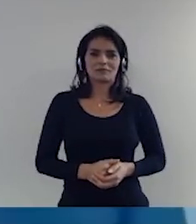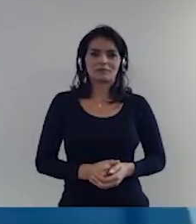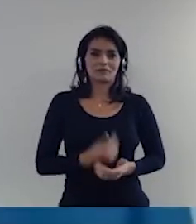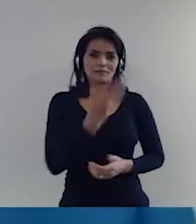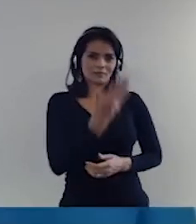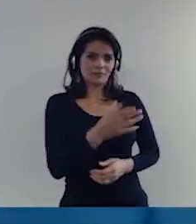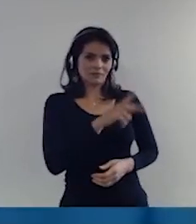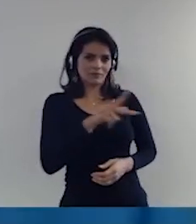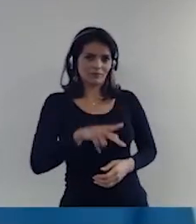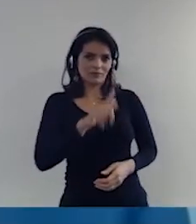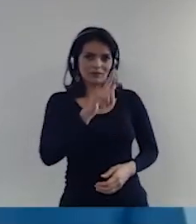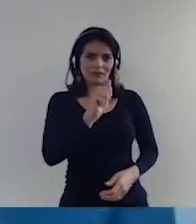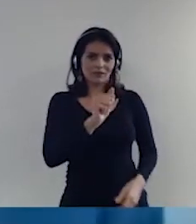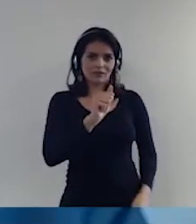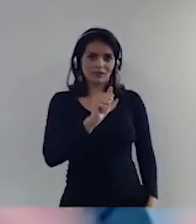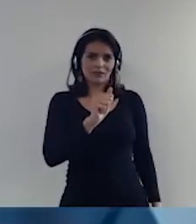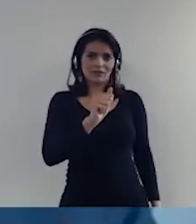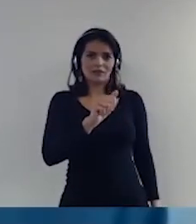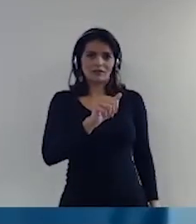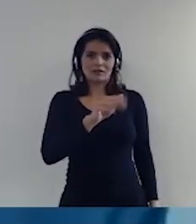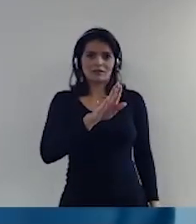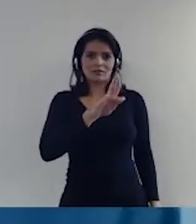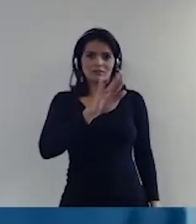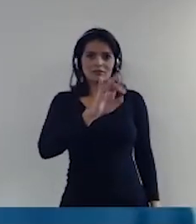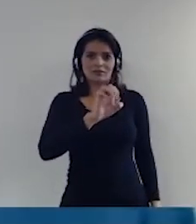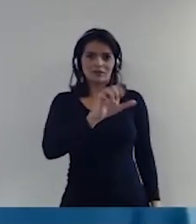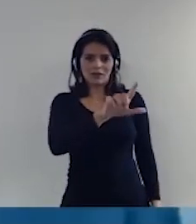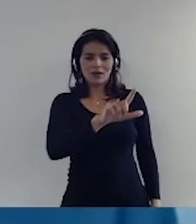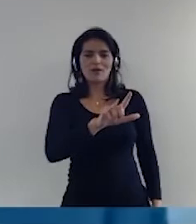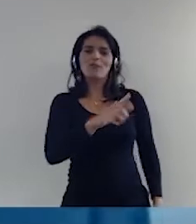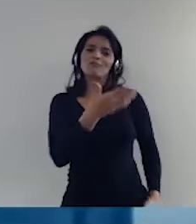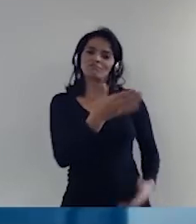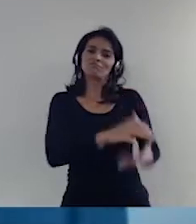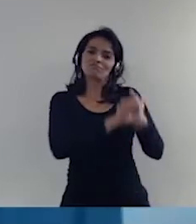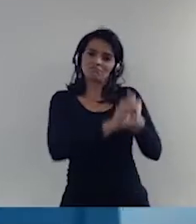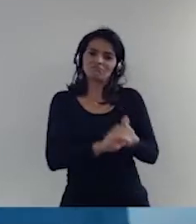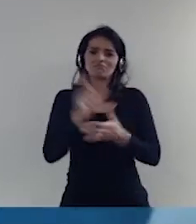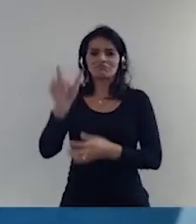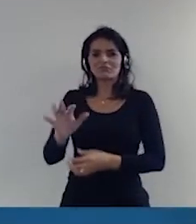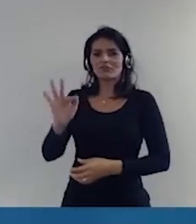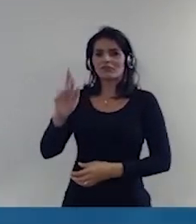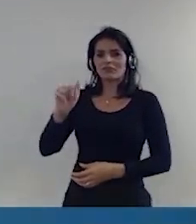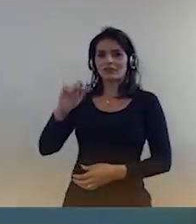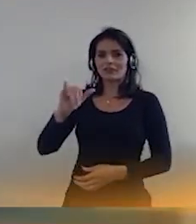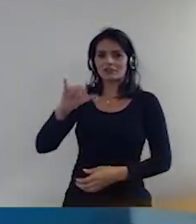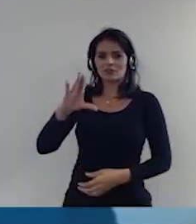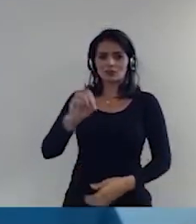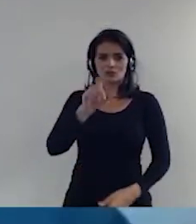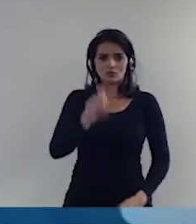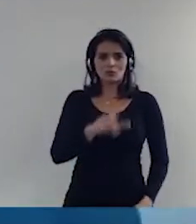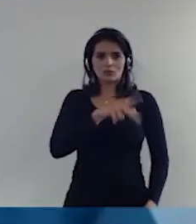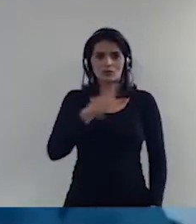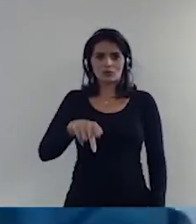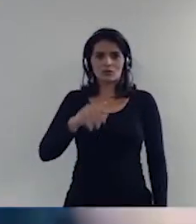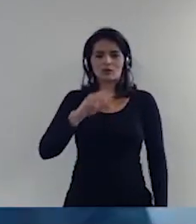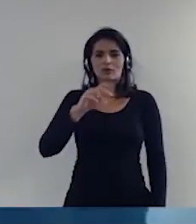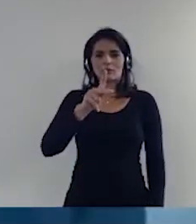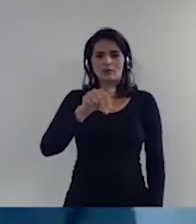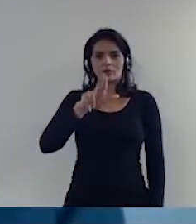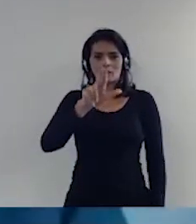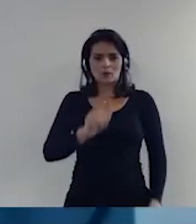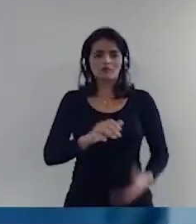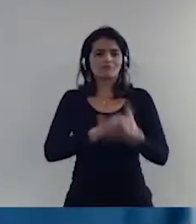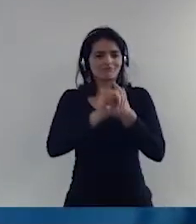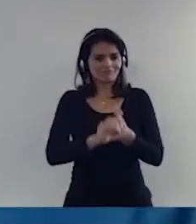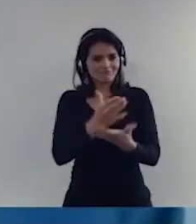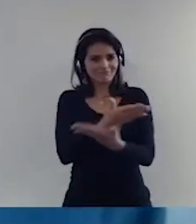Caríssimo professor Gabriel Furtado, quero cumprimentar todos os amigos aqui, Francisco Marino, professora Paula Costa Silva, professor Francisco Marino, e a